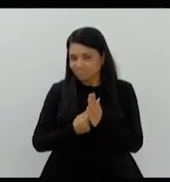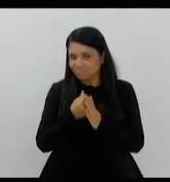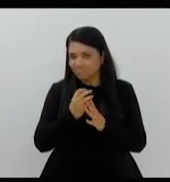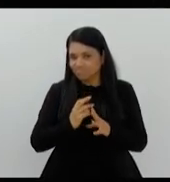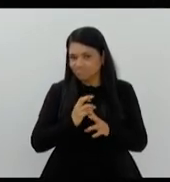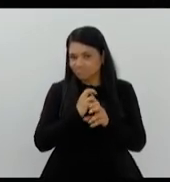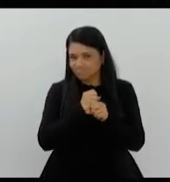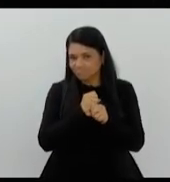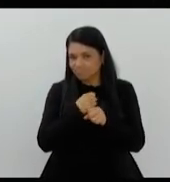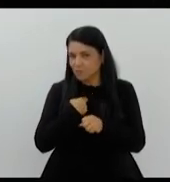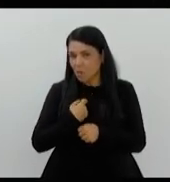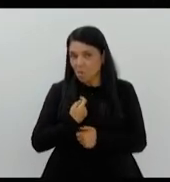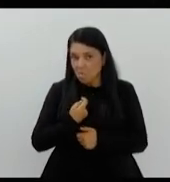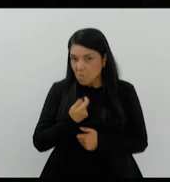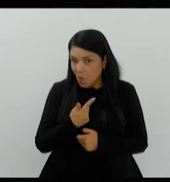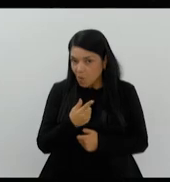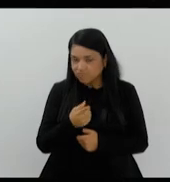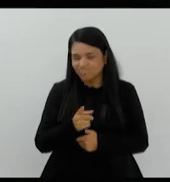Ju.